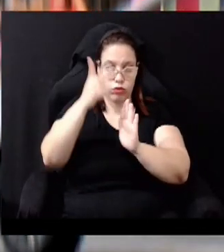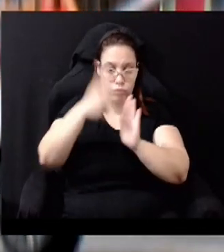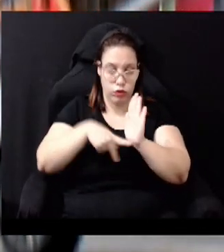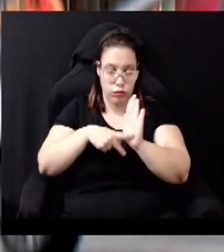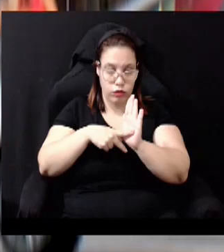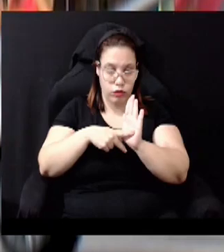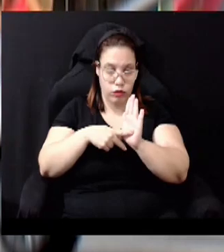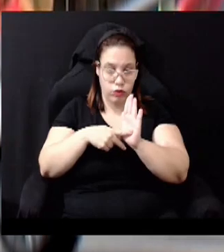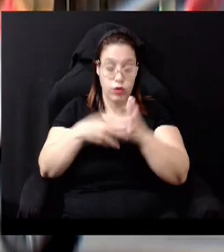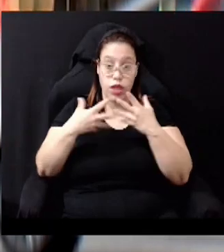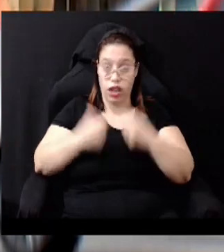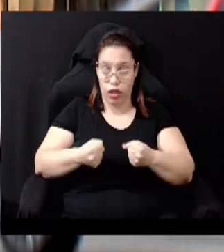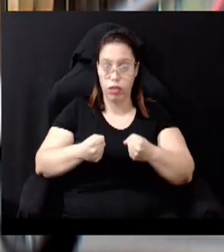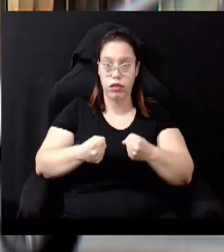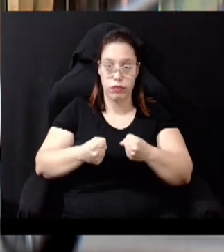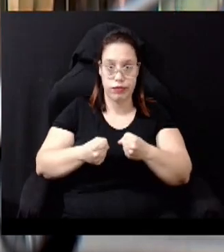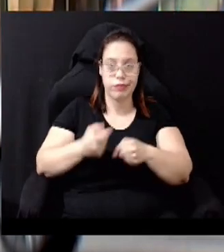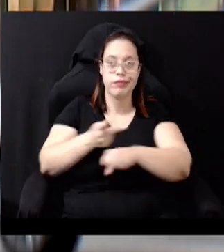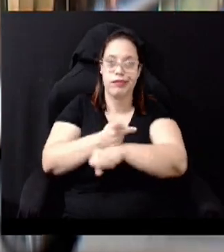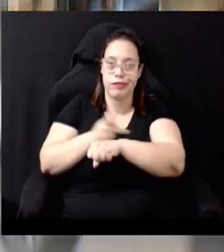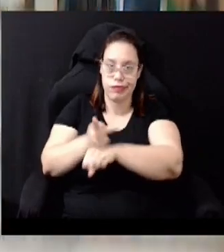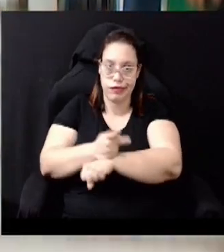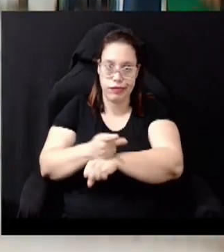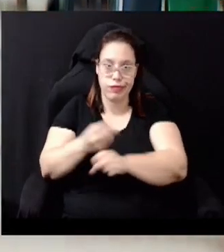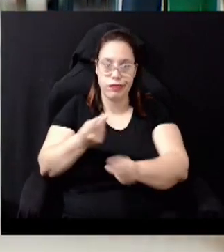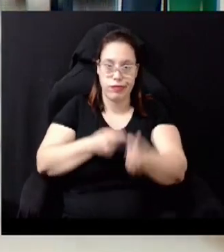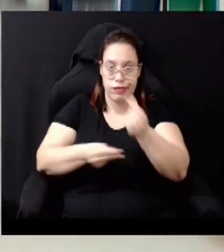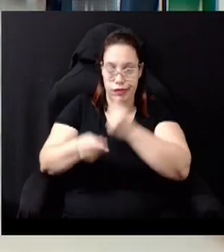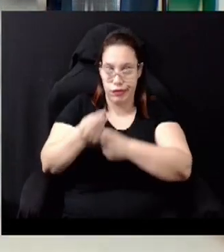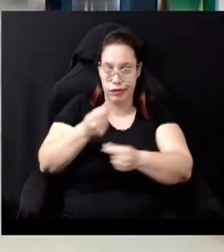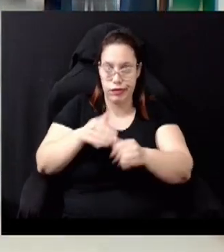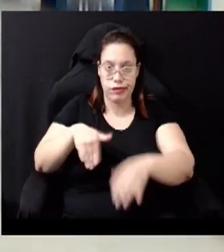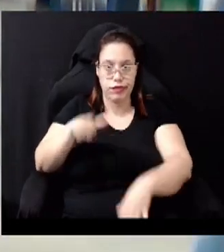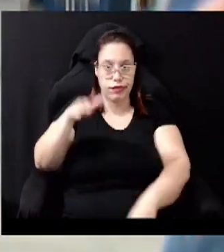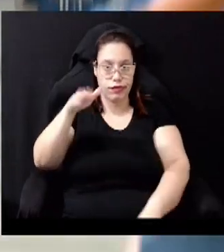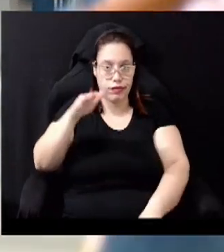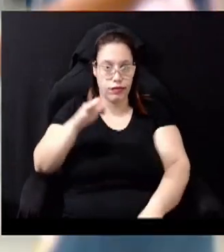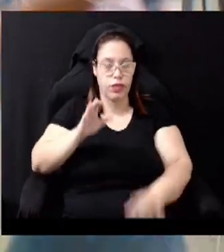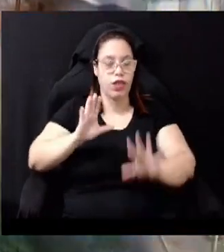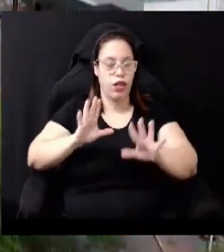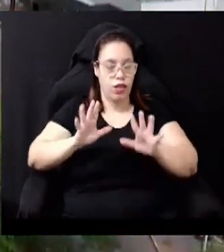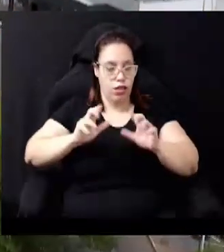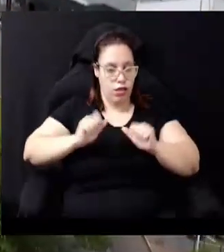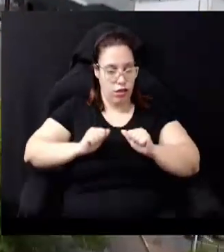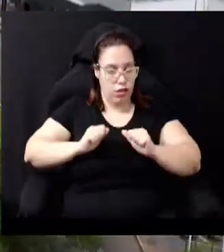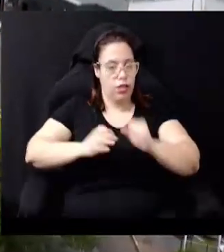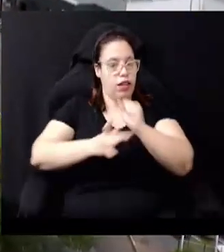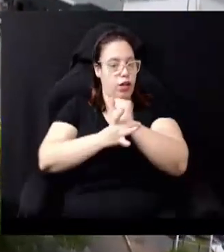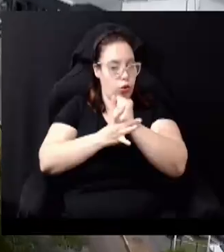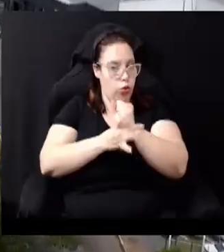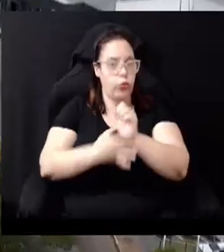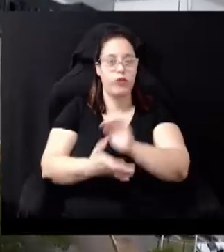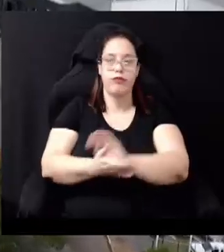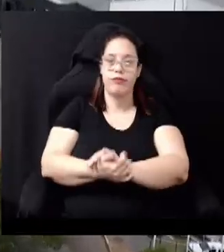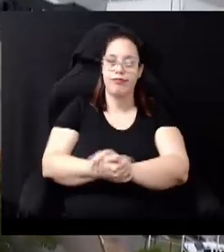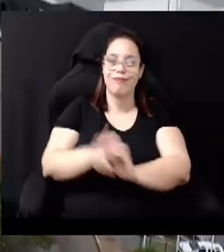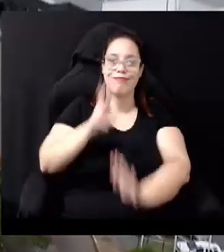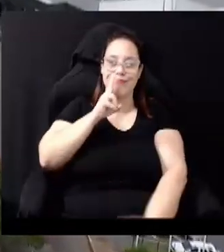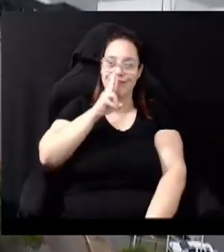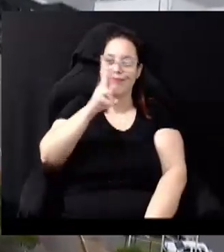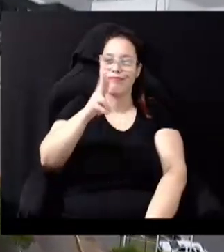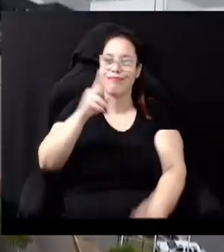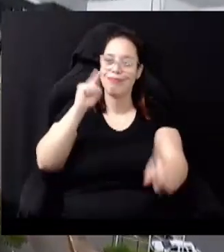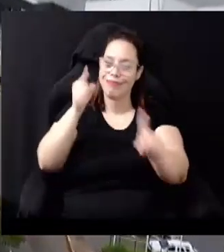beneficiários, que têm buscado fontes de renda mais estáveis e seguras. Um resultado positivo